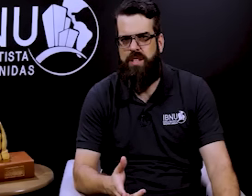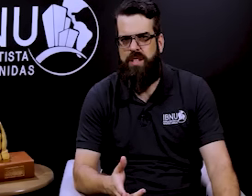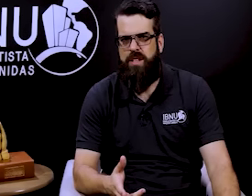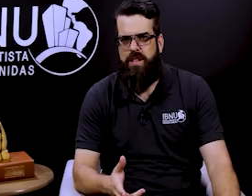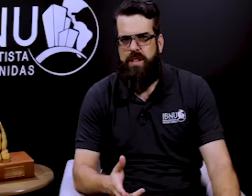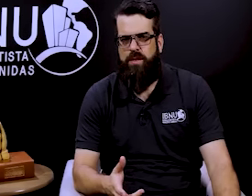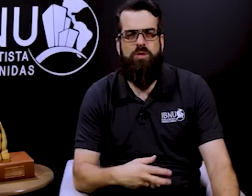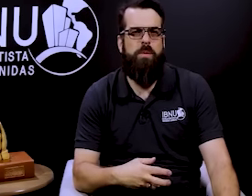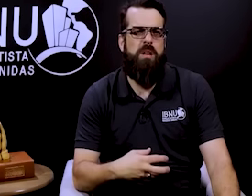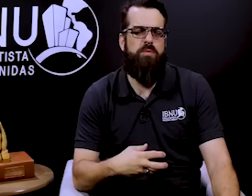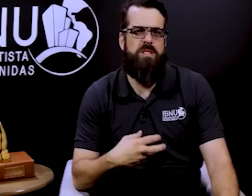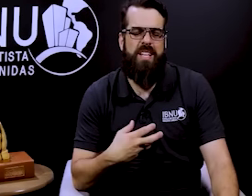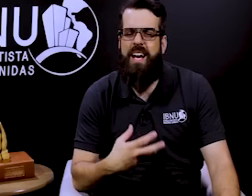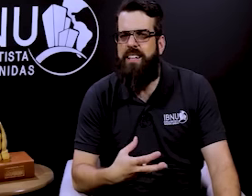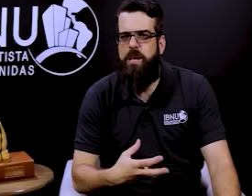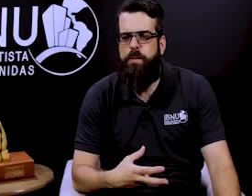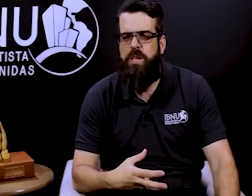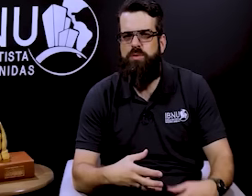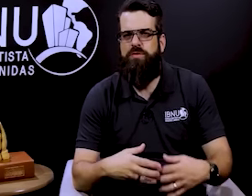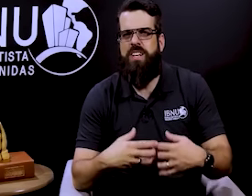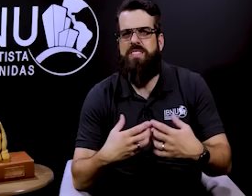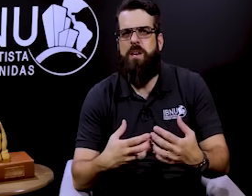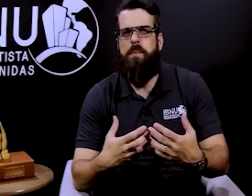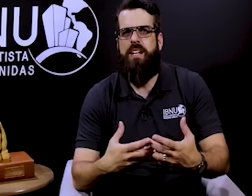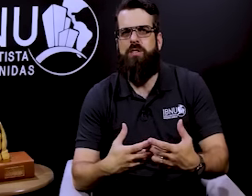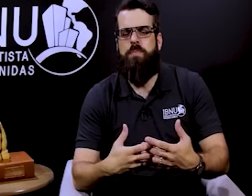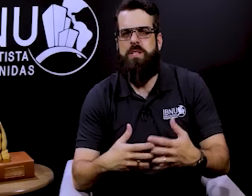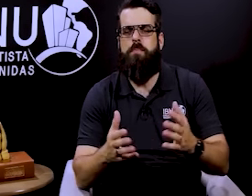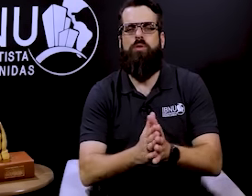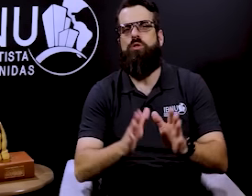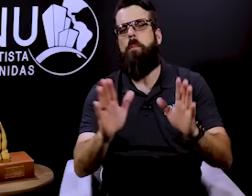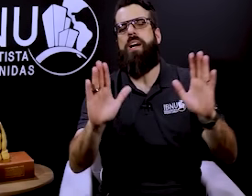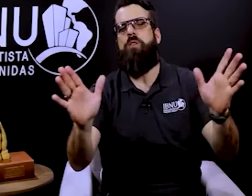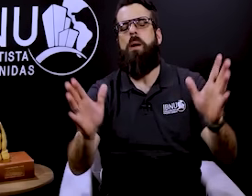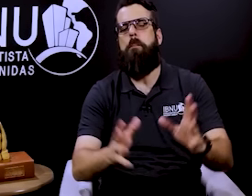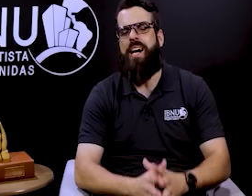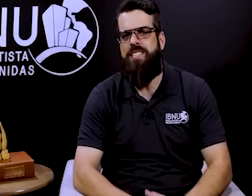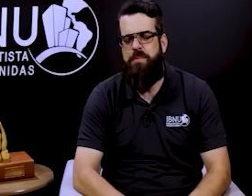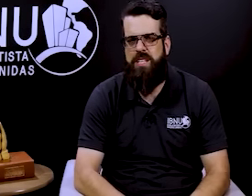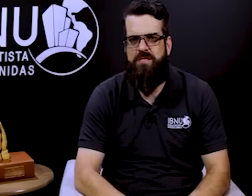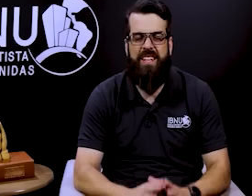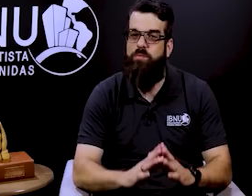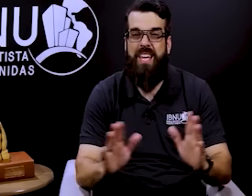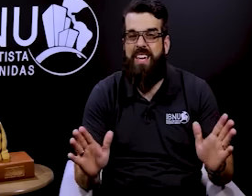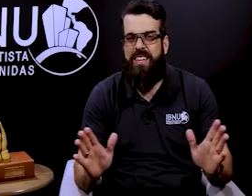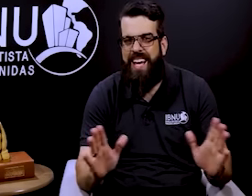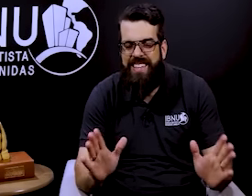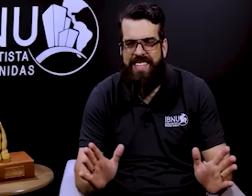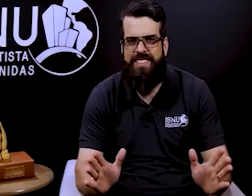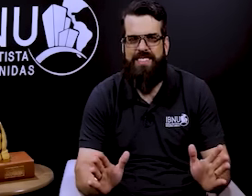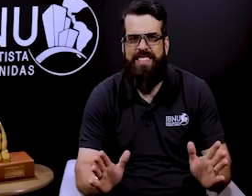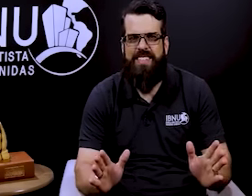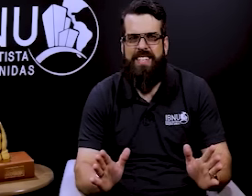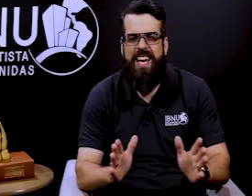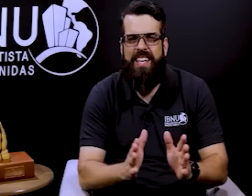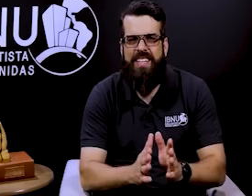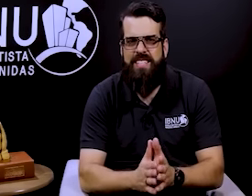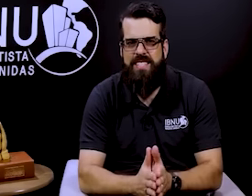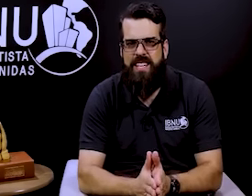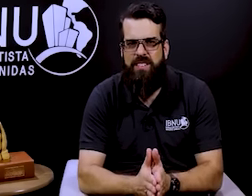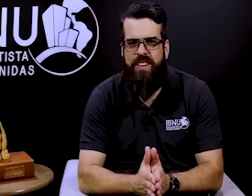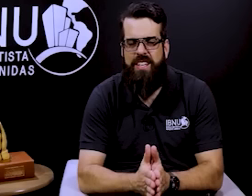sacrifício. Nós não temos nada que podemos oferecer para Deus para dizer, pronto, eu estou pagando uma parte da minha dívida. Não tem nada.